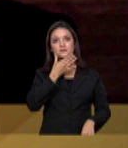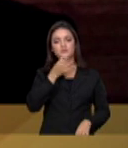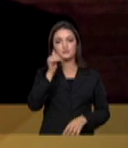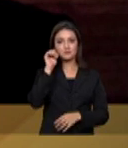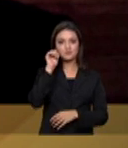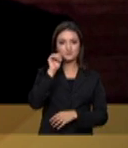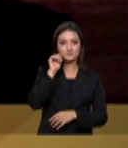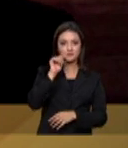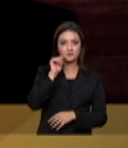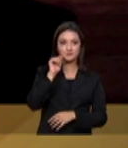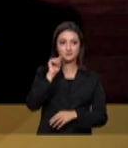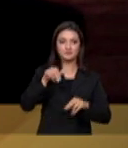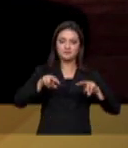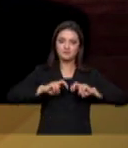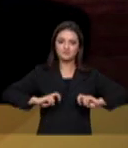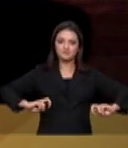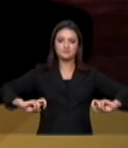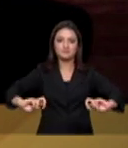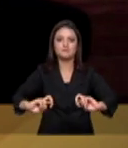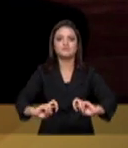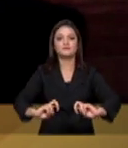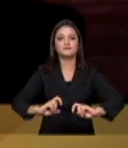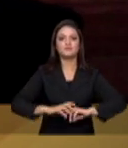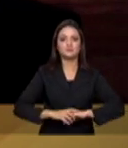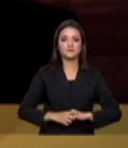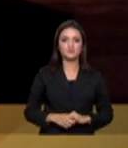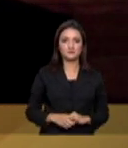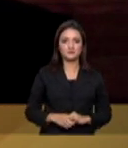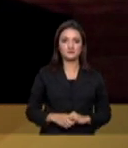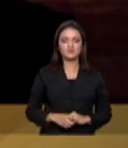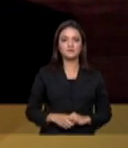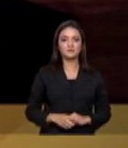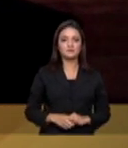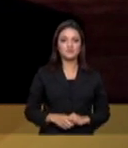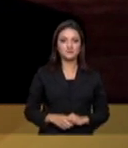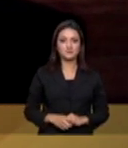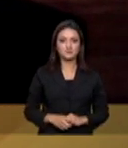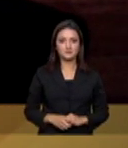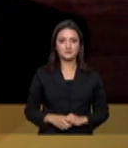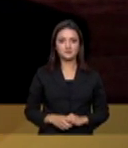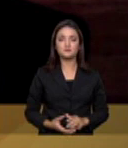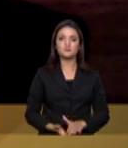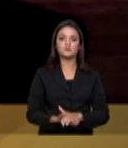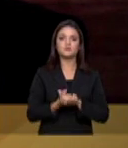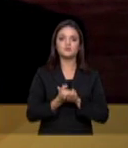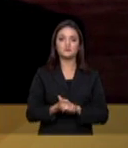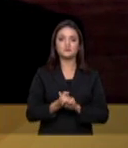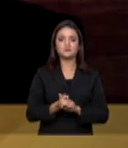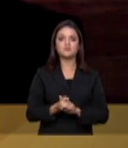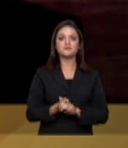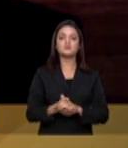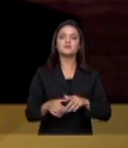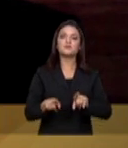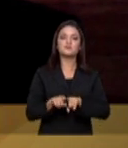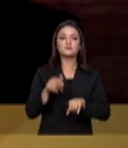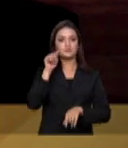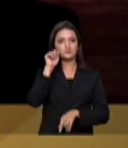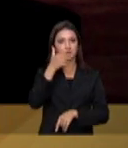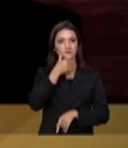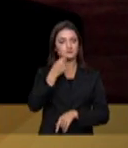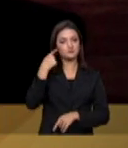esse colegiado pleno do Supremo Tribunal Federal Ministro Edson falou por videoconferência